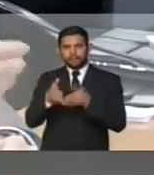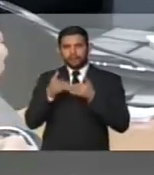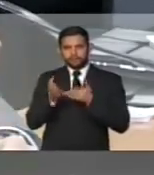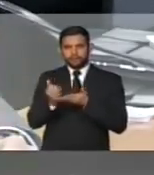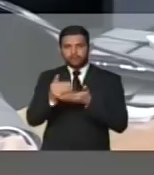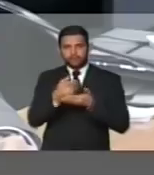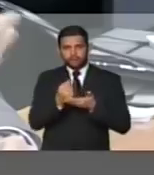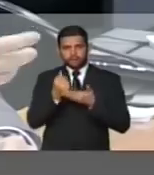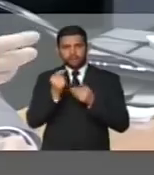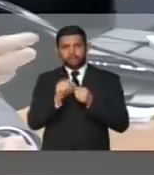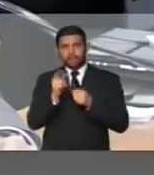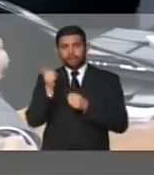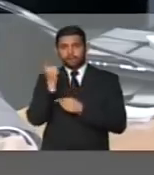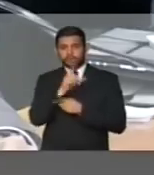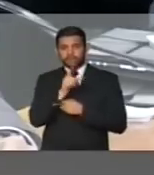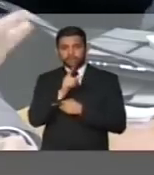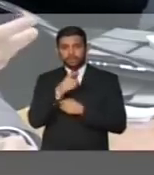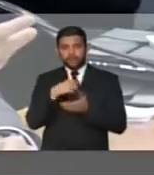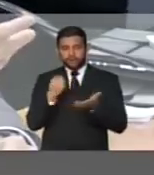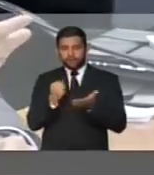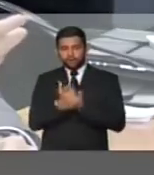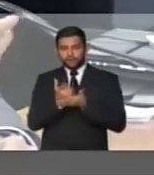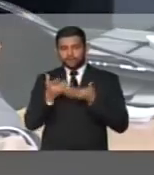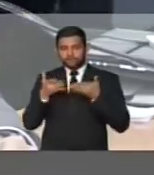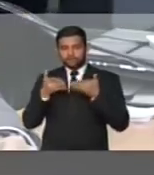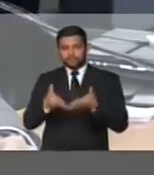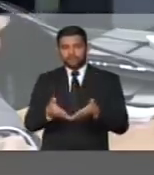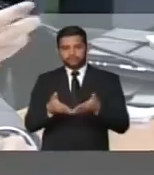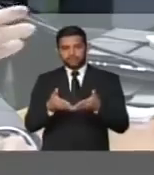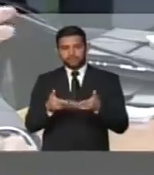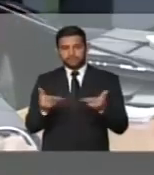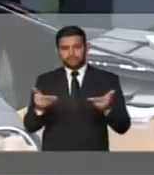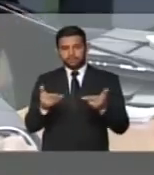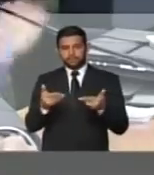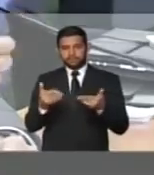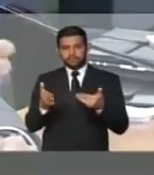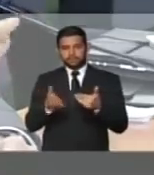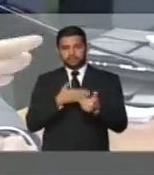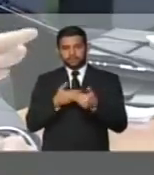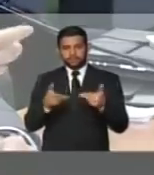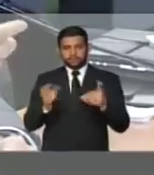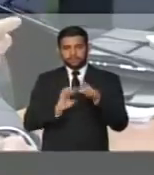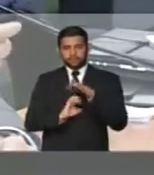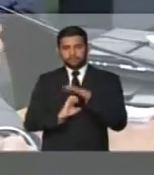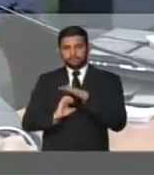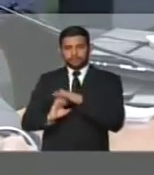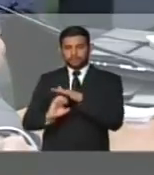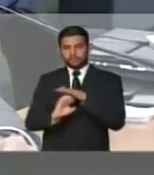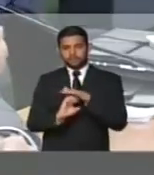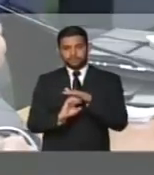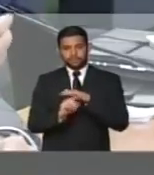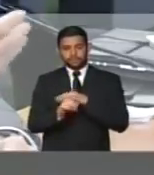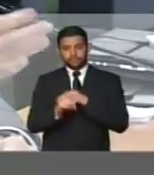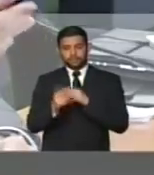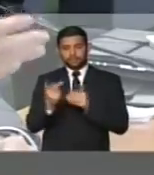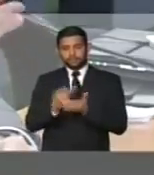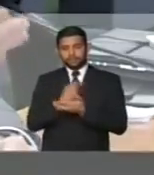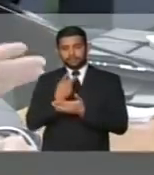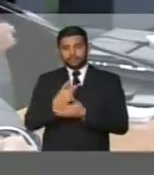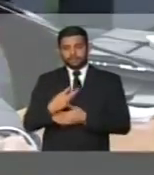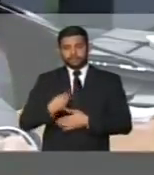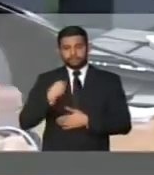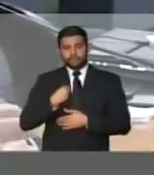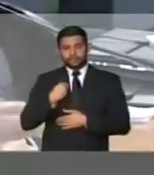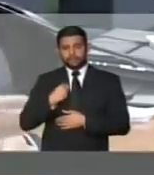banco, para se conseguir a compra de participações em determinadas empresas, neste caso, haveria